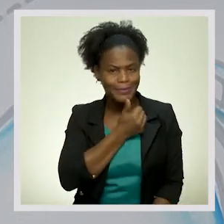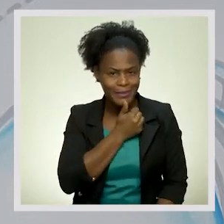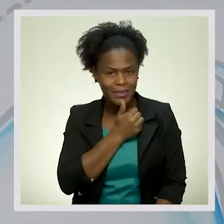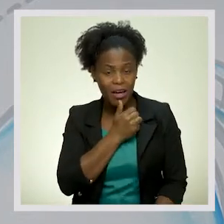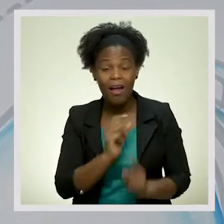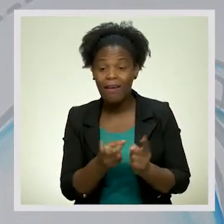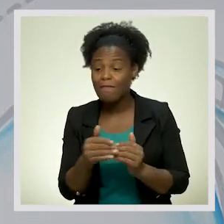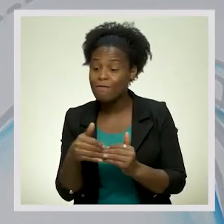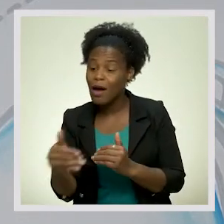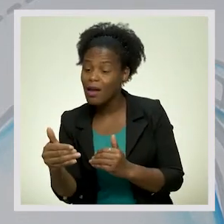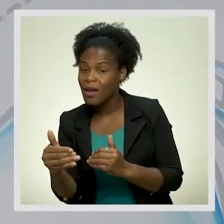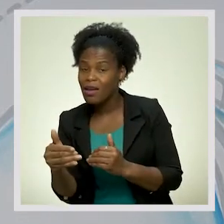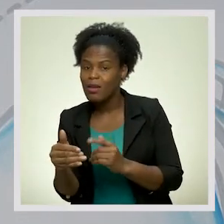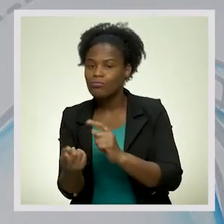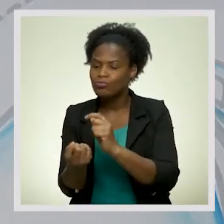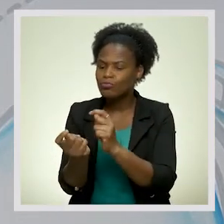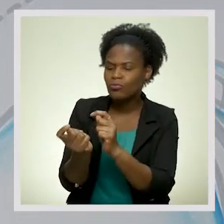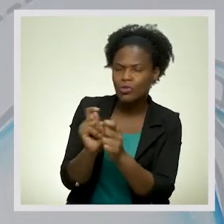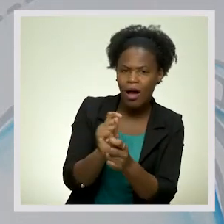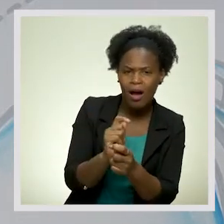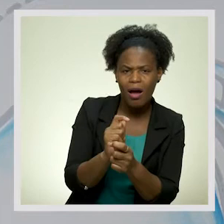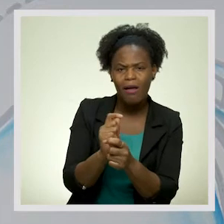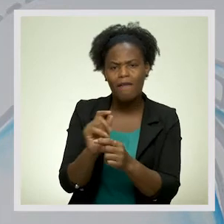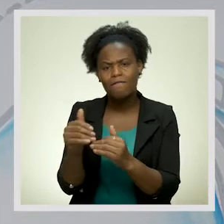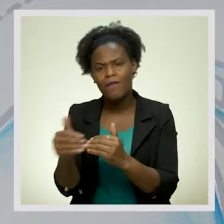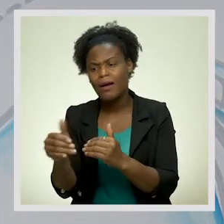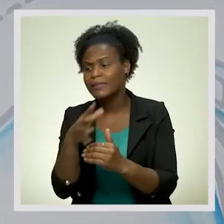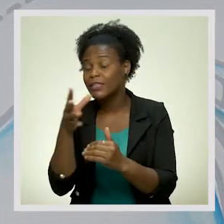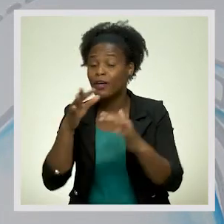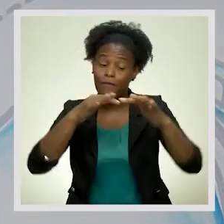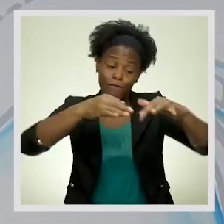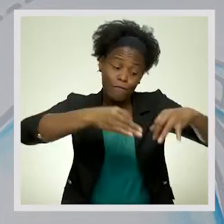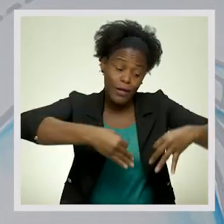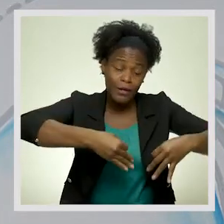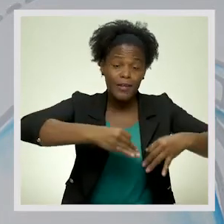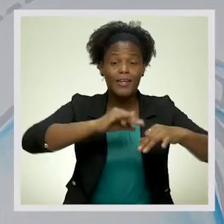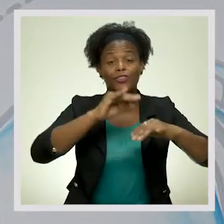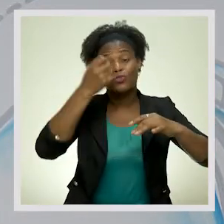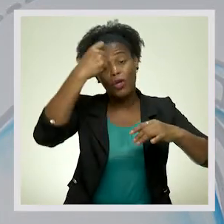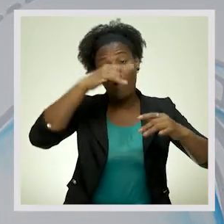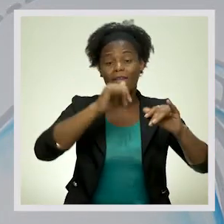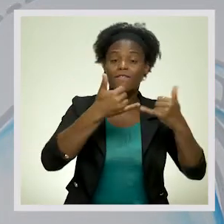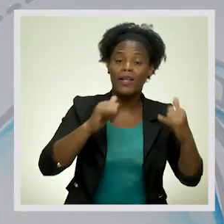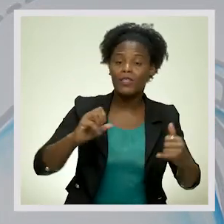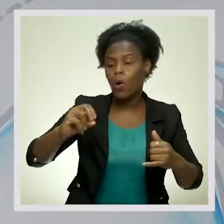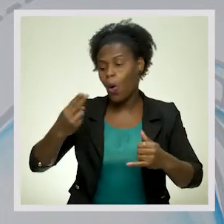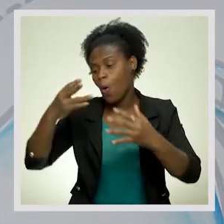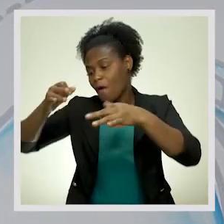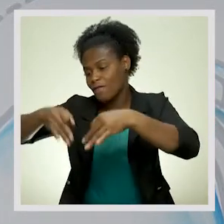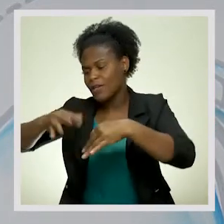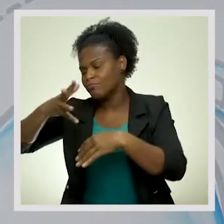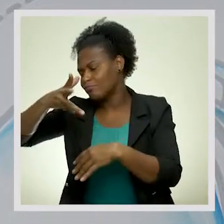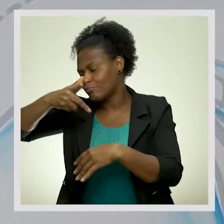final, dar um desfecho, que pode ser um desfecho feliz ou triste. Então, é um momento de